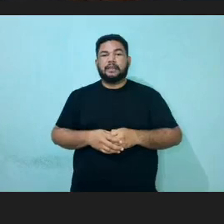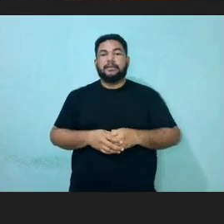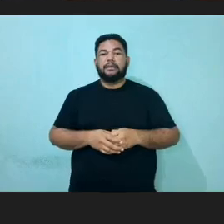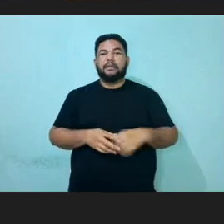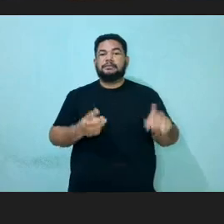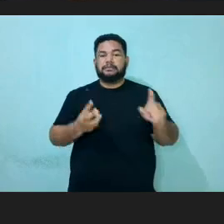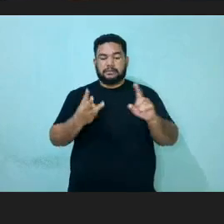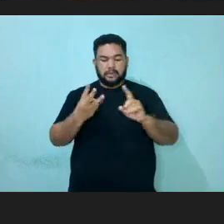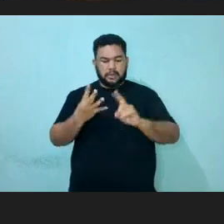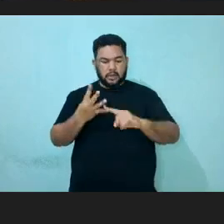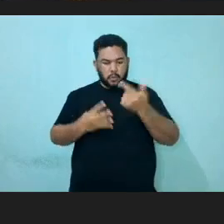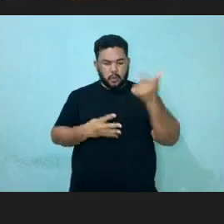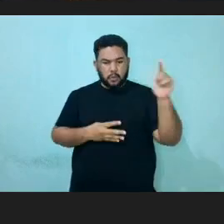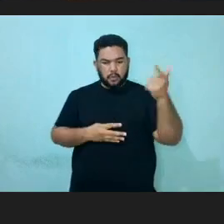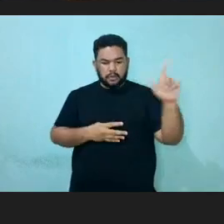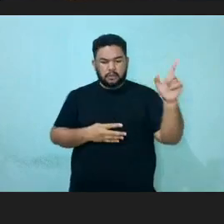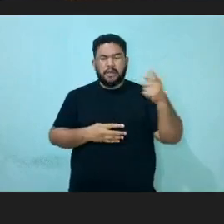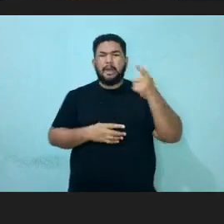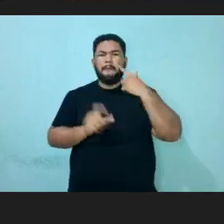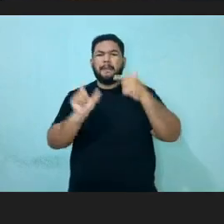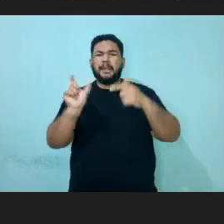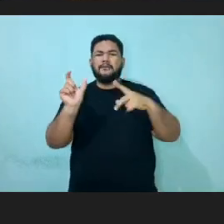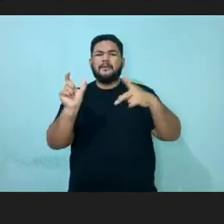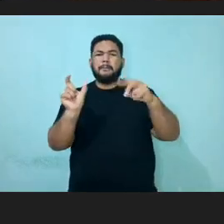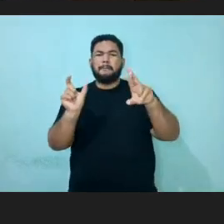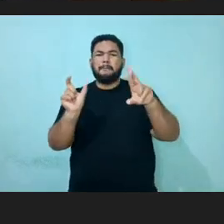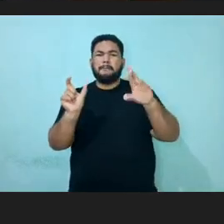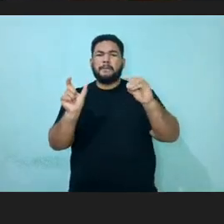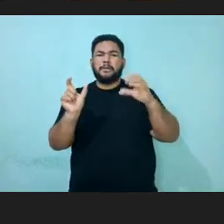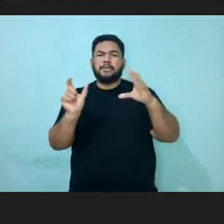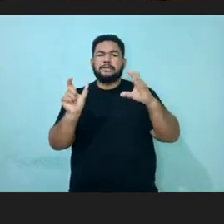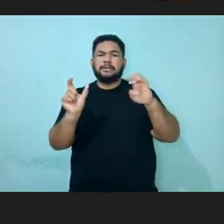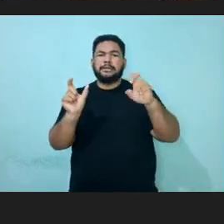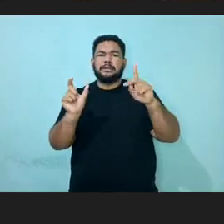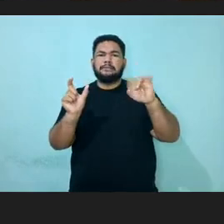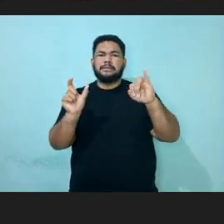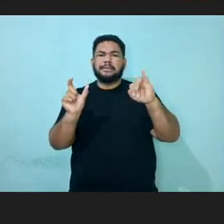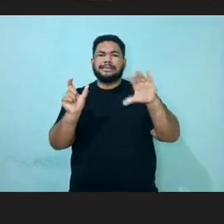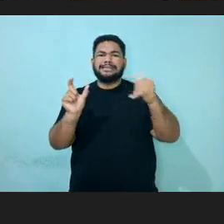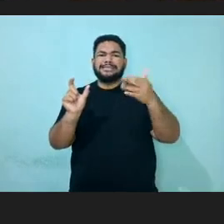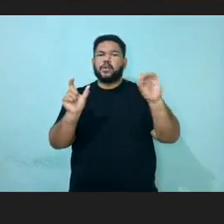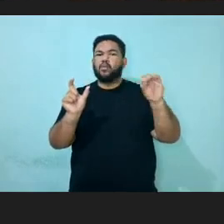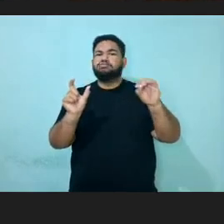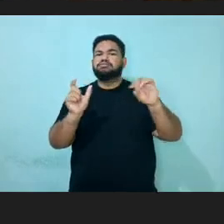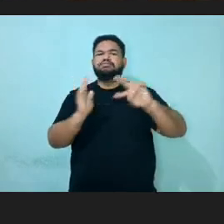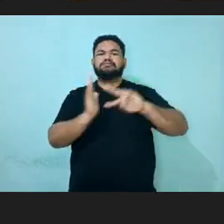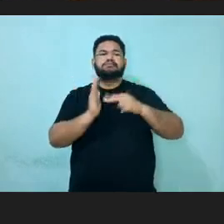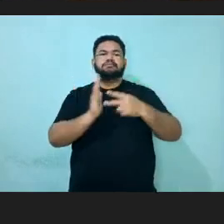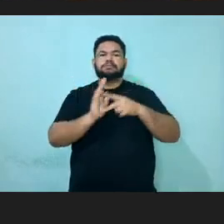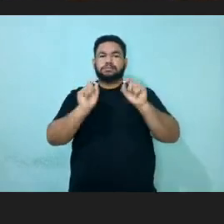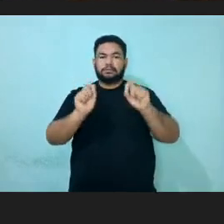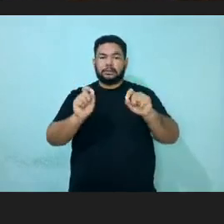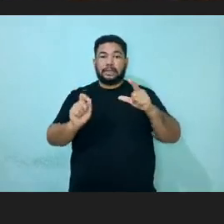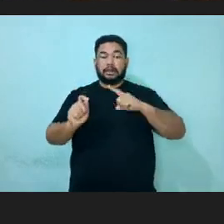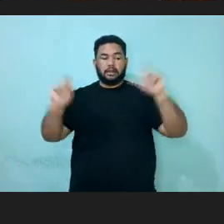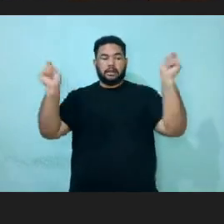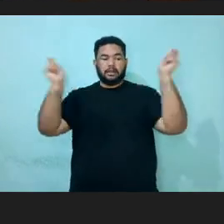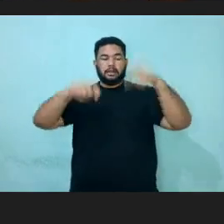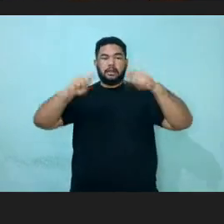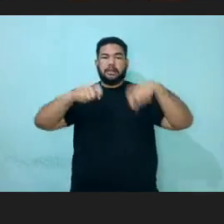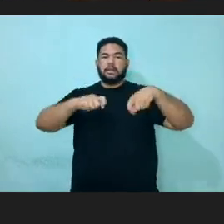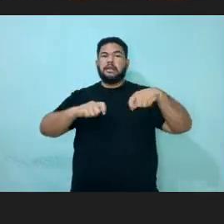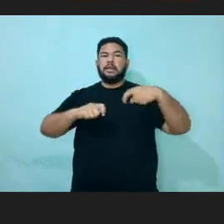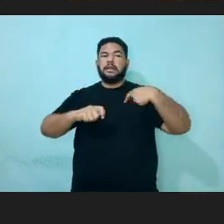Propriocepção. Propriocepção? É propriocepção. É a capacidade de perceber